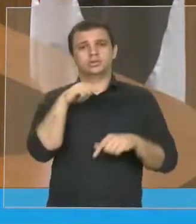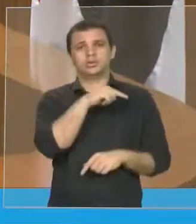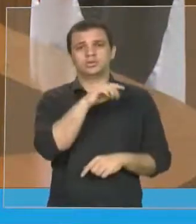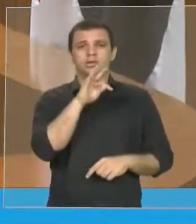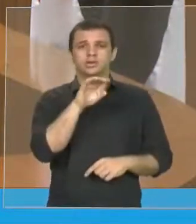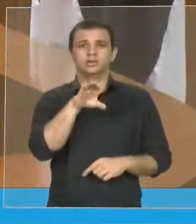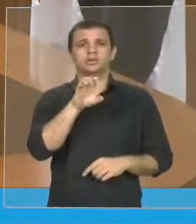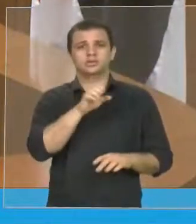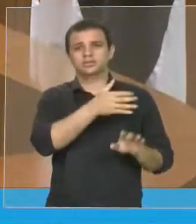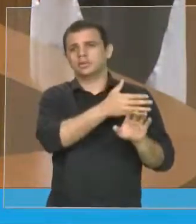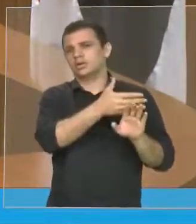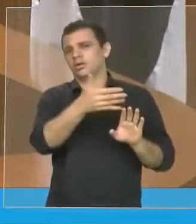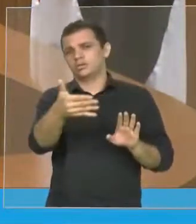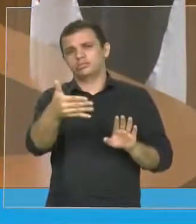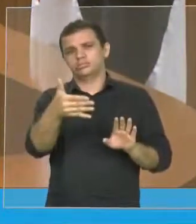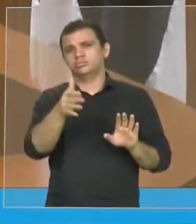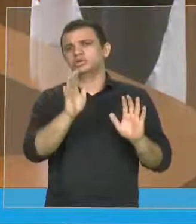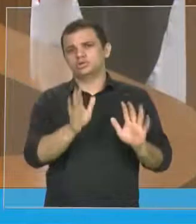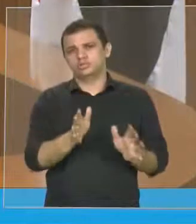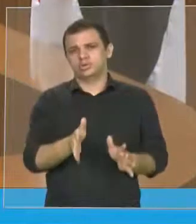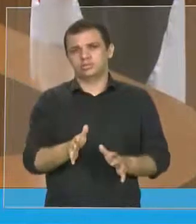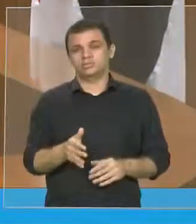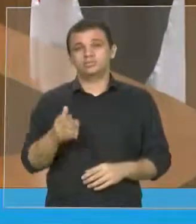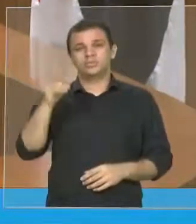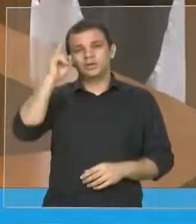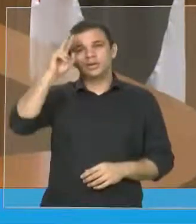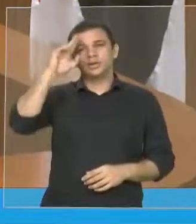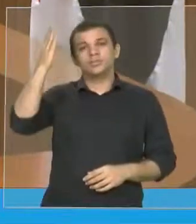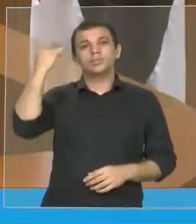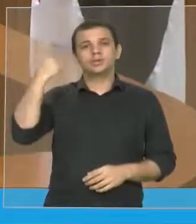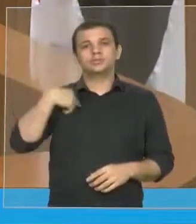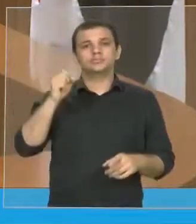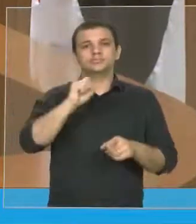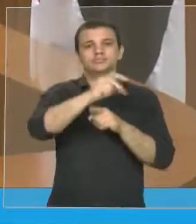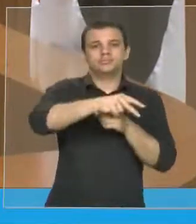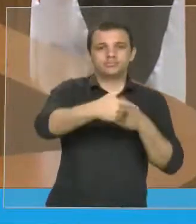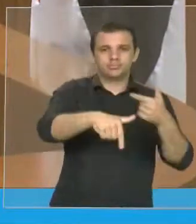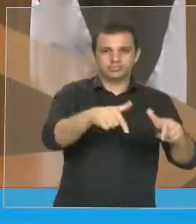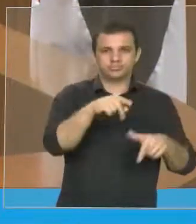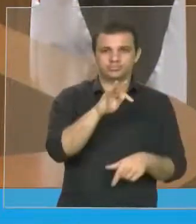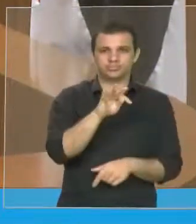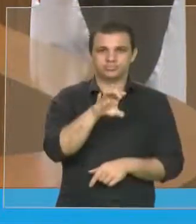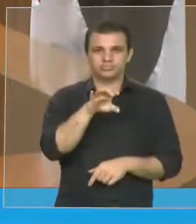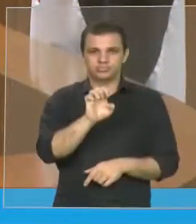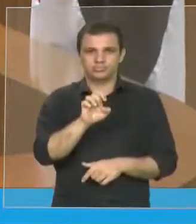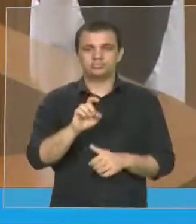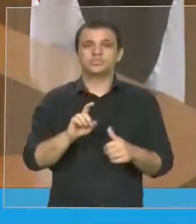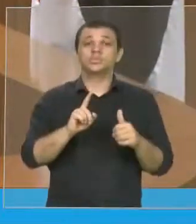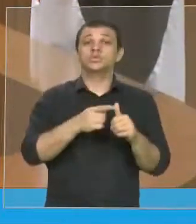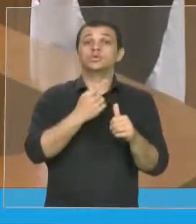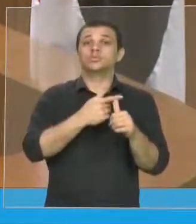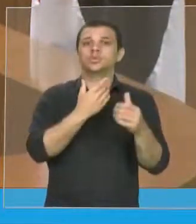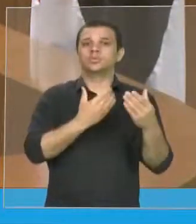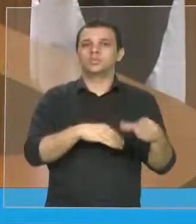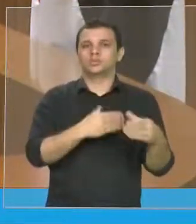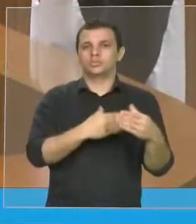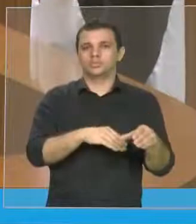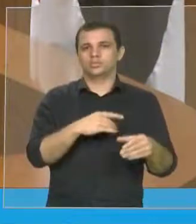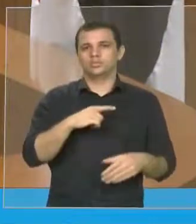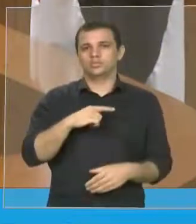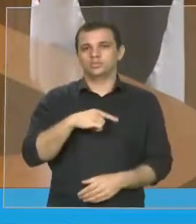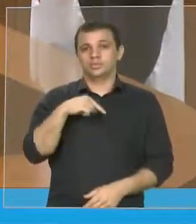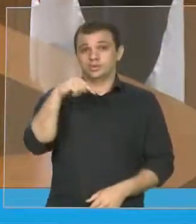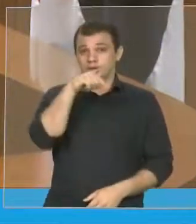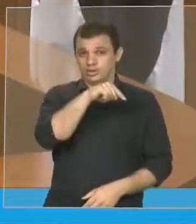Maranhão. Lembro-me que entrei no Tribunal de Contas no primeiro concurso realizado por